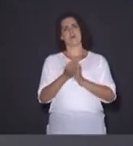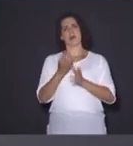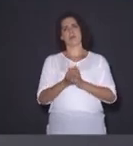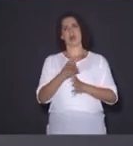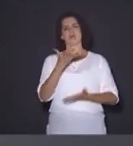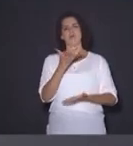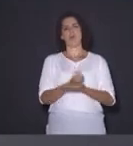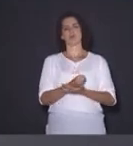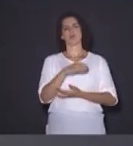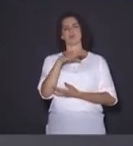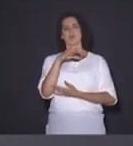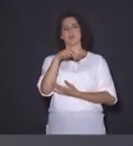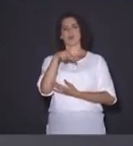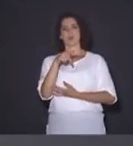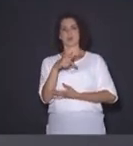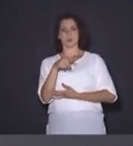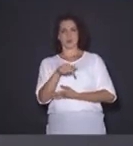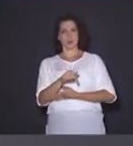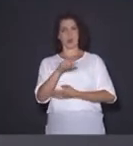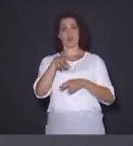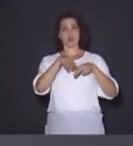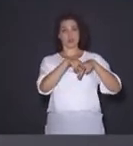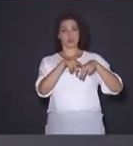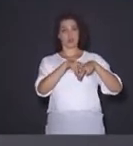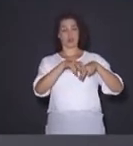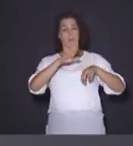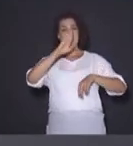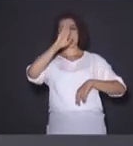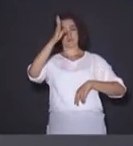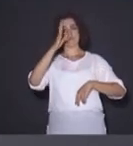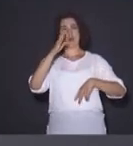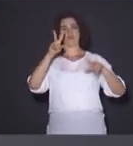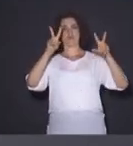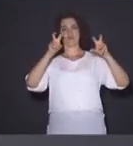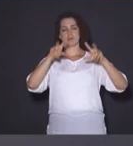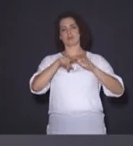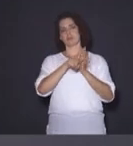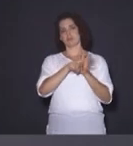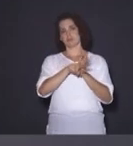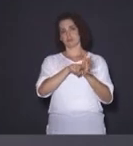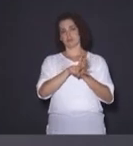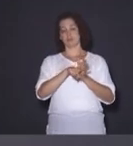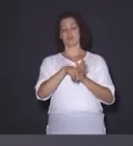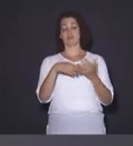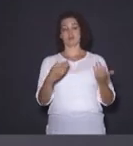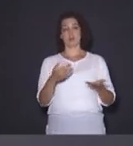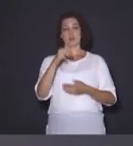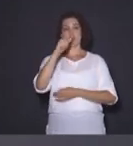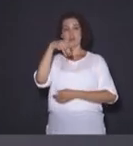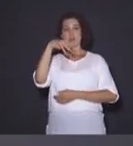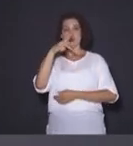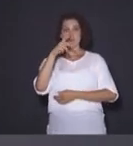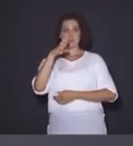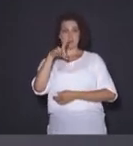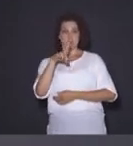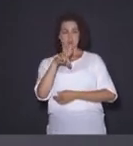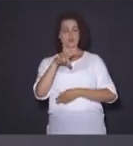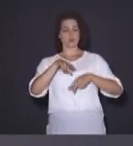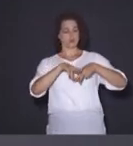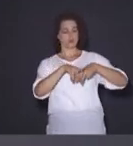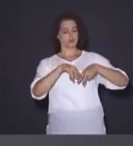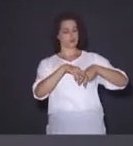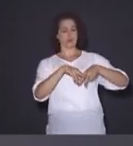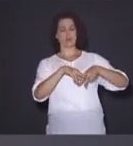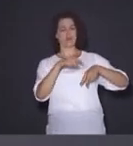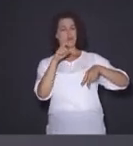tem gênero como seu principal eixo de pesquisa né a a aped nettheim gênero como um